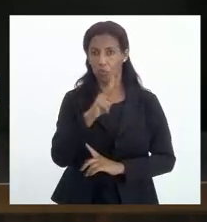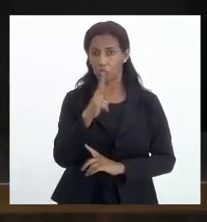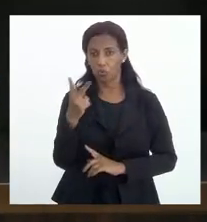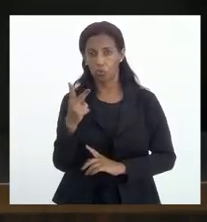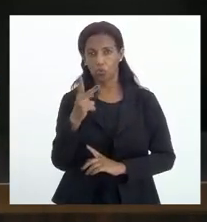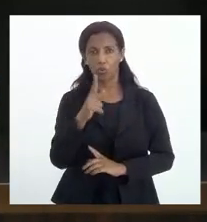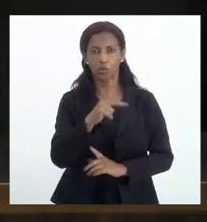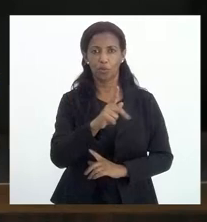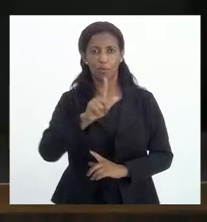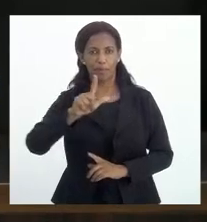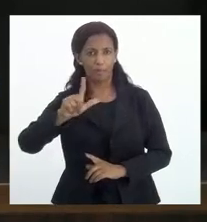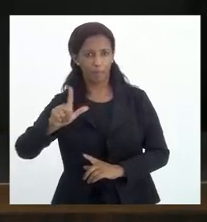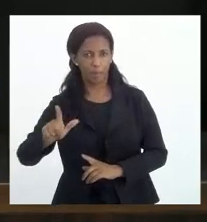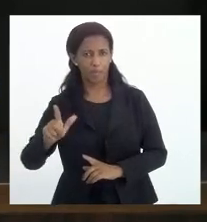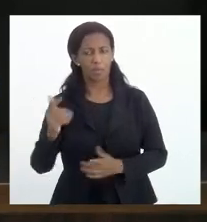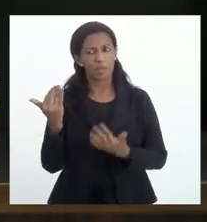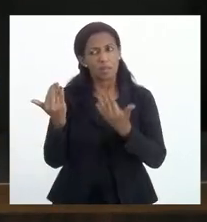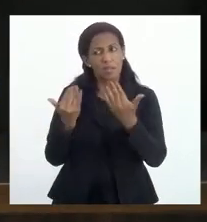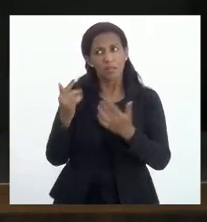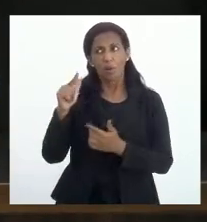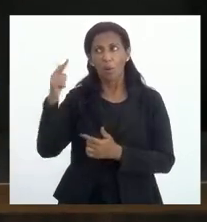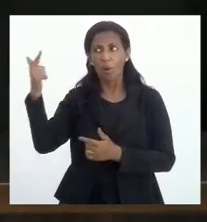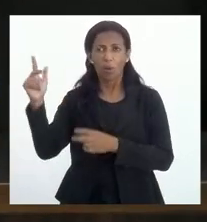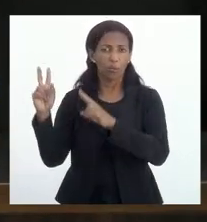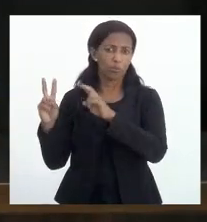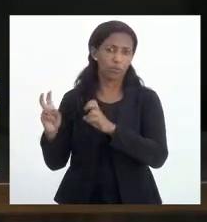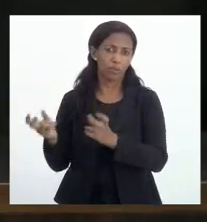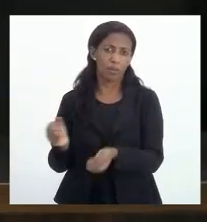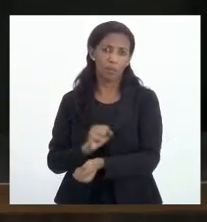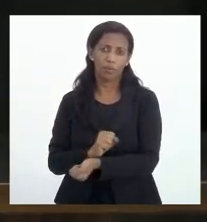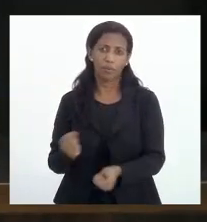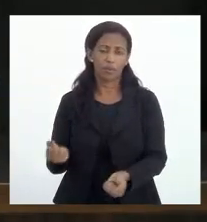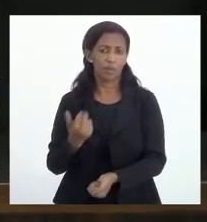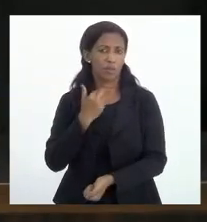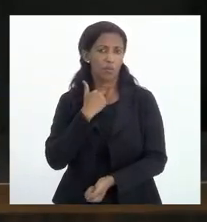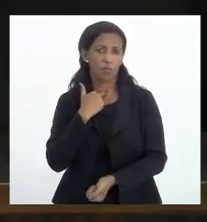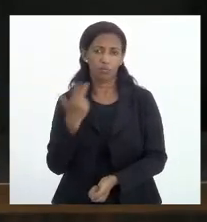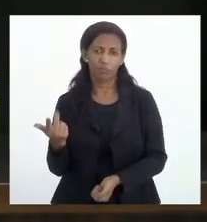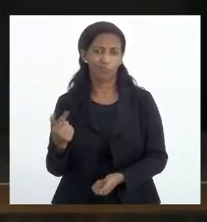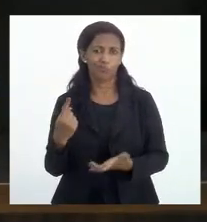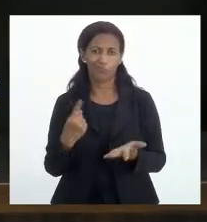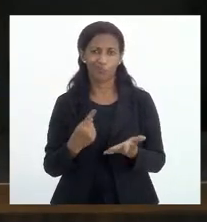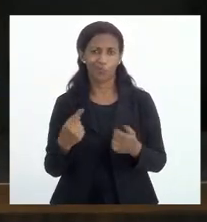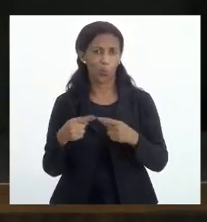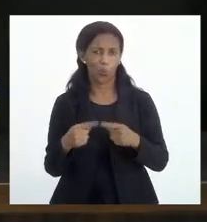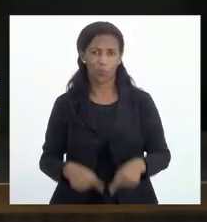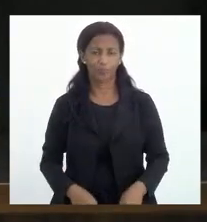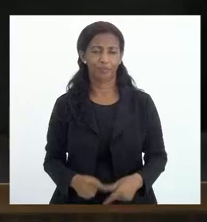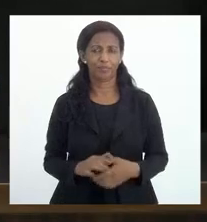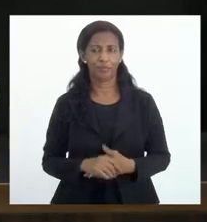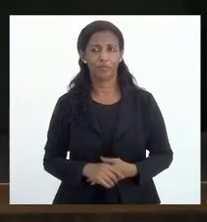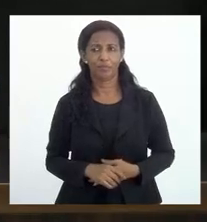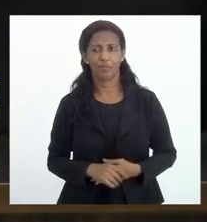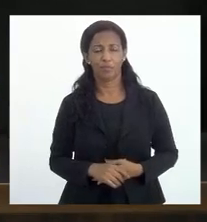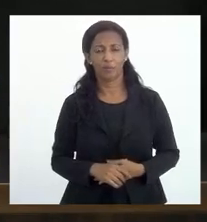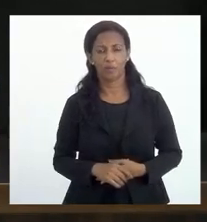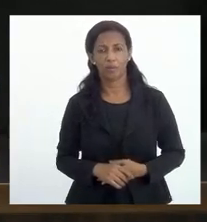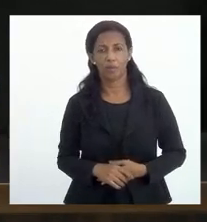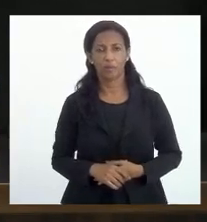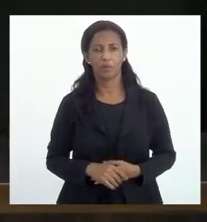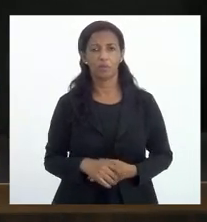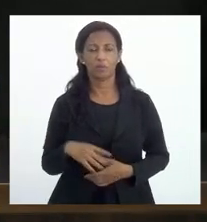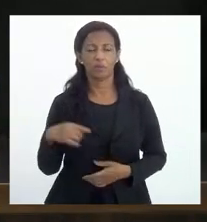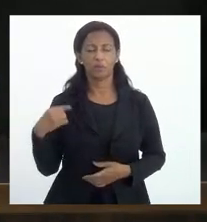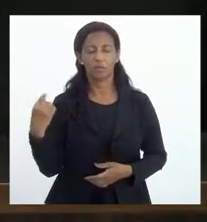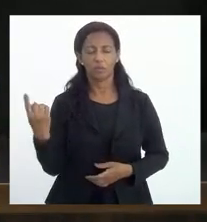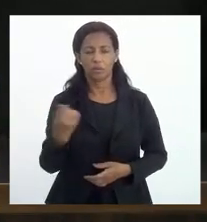projetos. Se for em relação a outro tema, não tem pertinência. Claro que todos nós